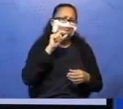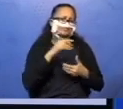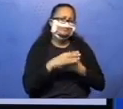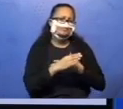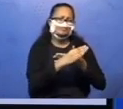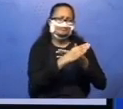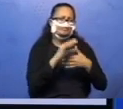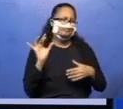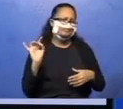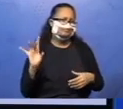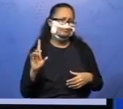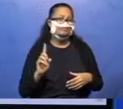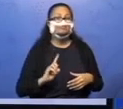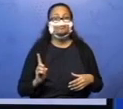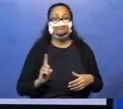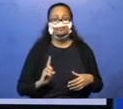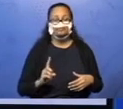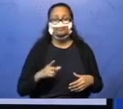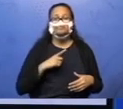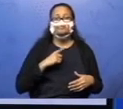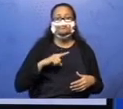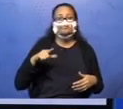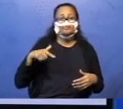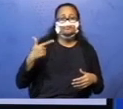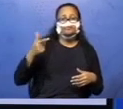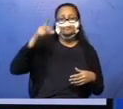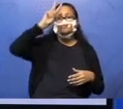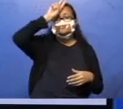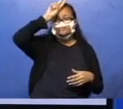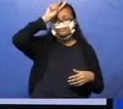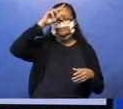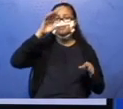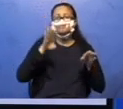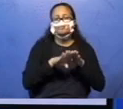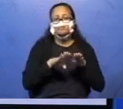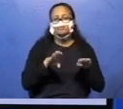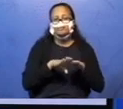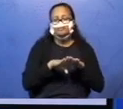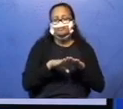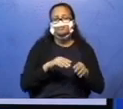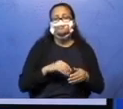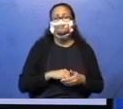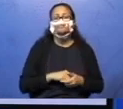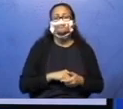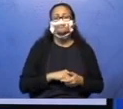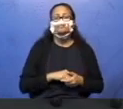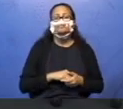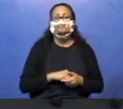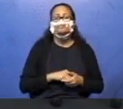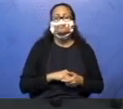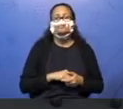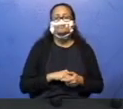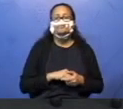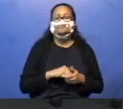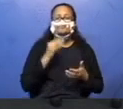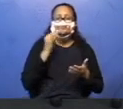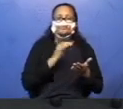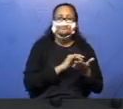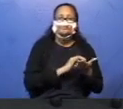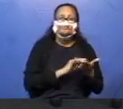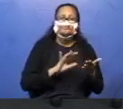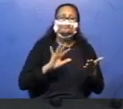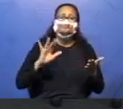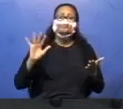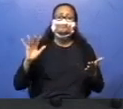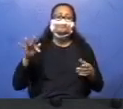borboletas? Não. Outros insetos também são agentes polinizadores, que levam o pólen da flor para